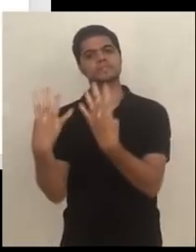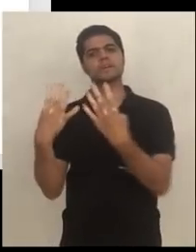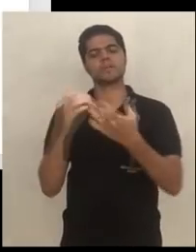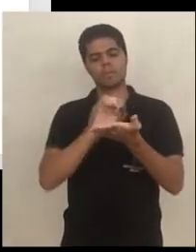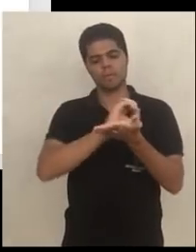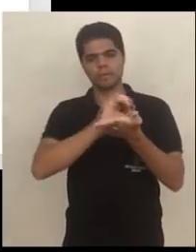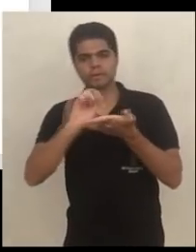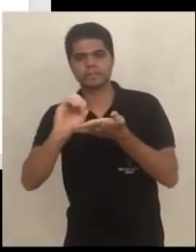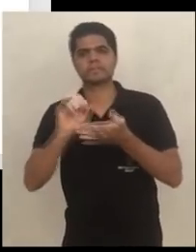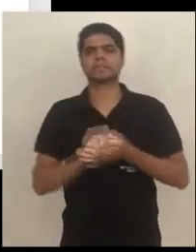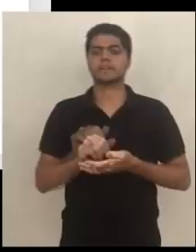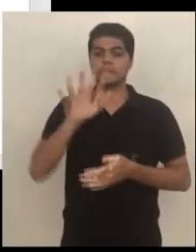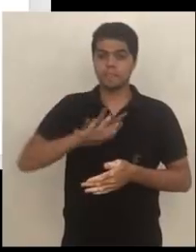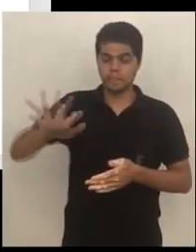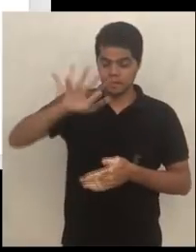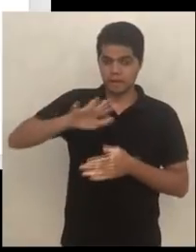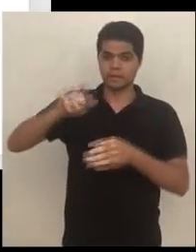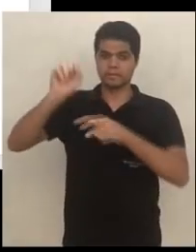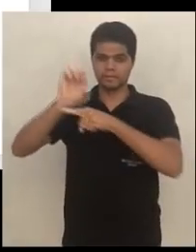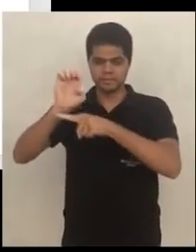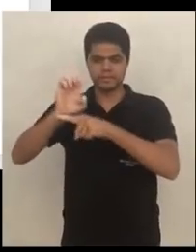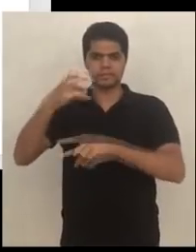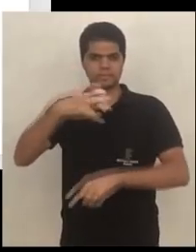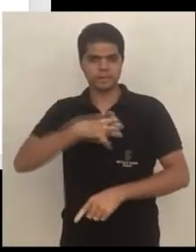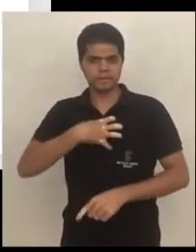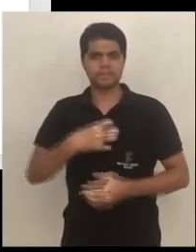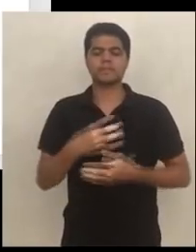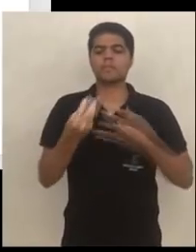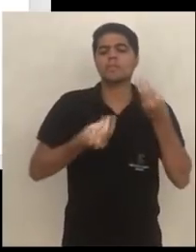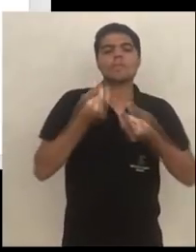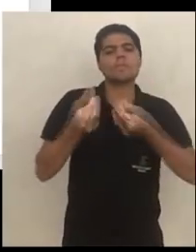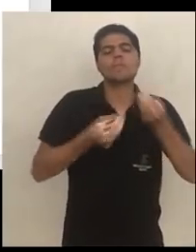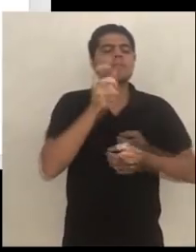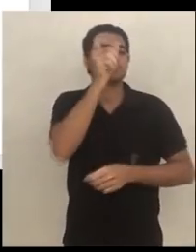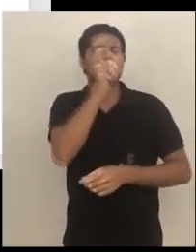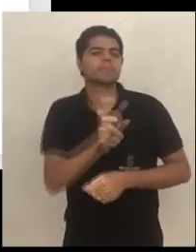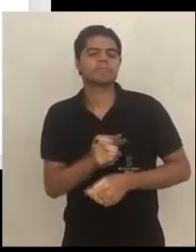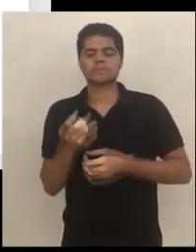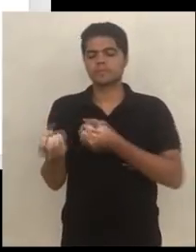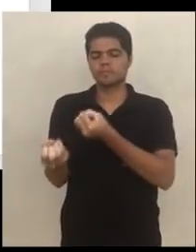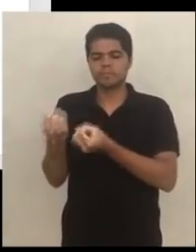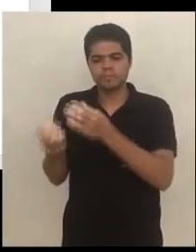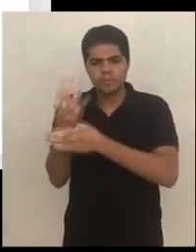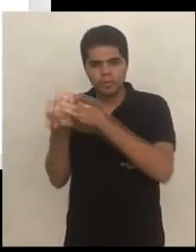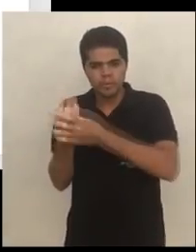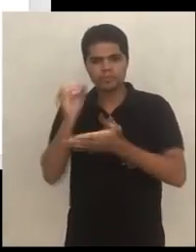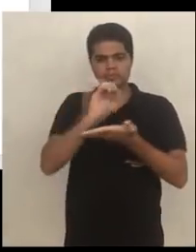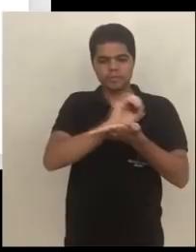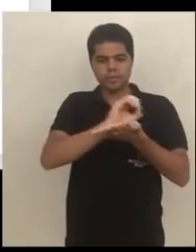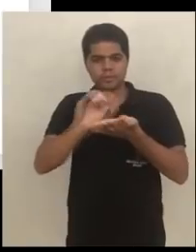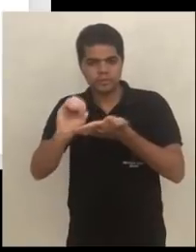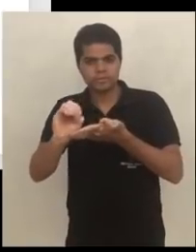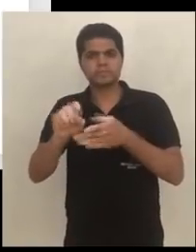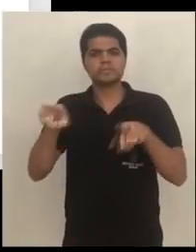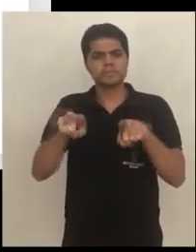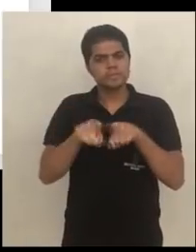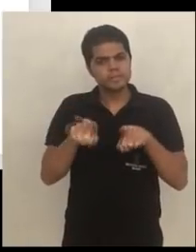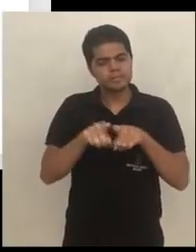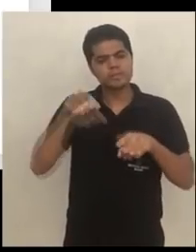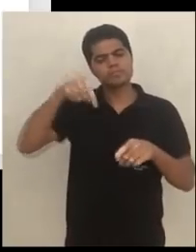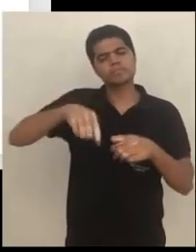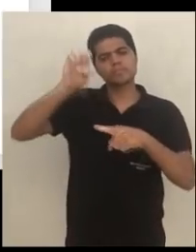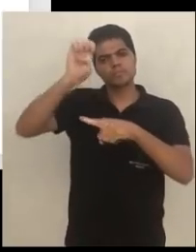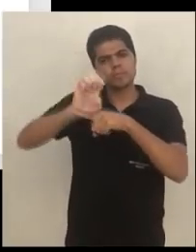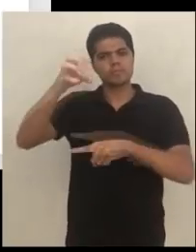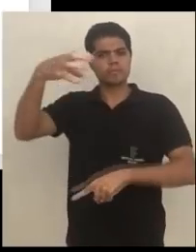da Bahia, o perfil do consumo orgânico e os desafios e oportunidades da produção orgânica no estado da